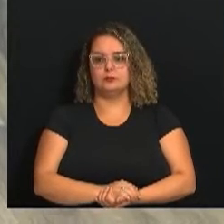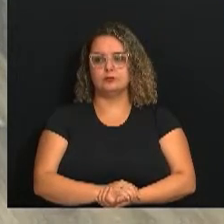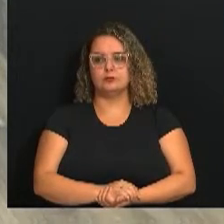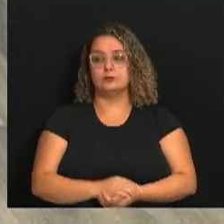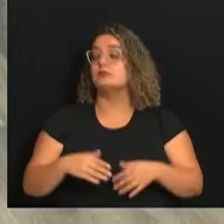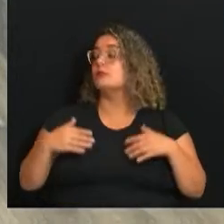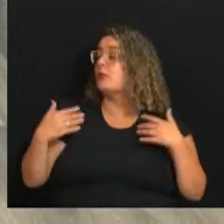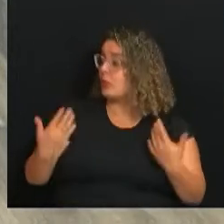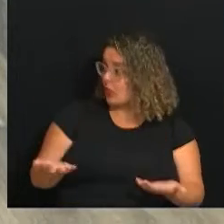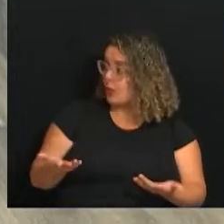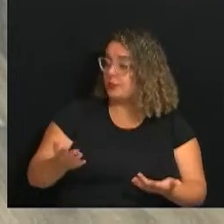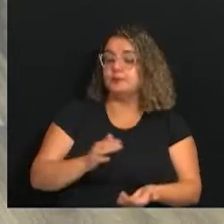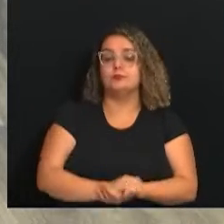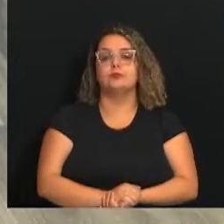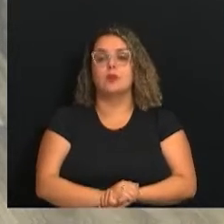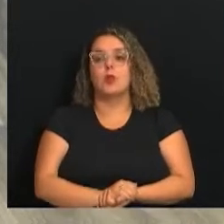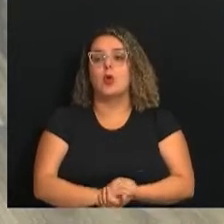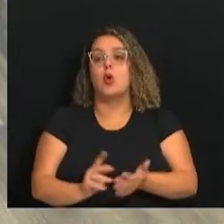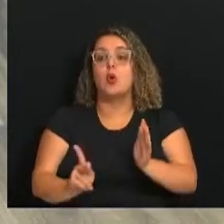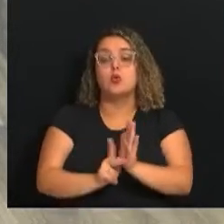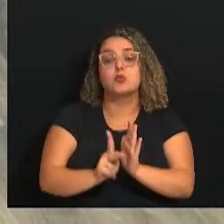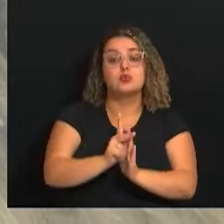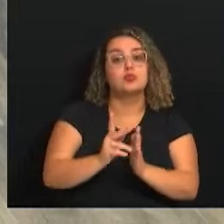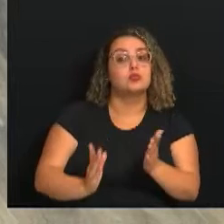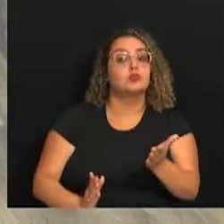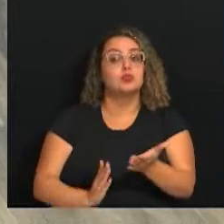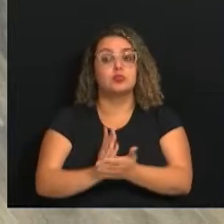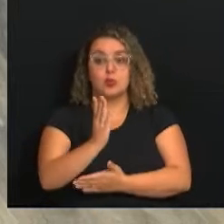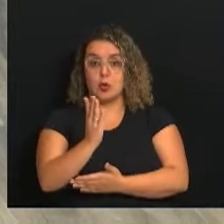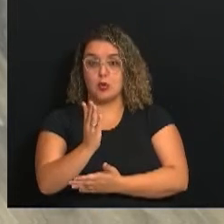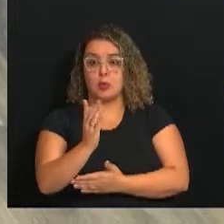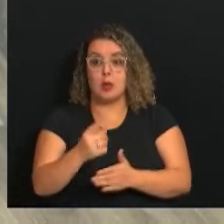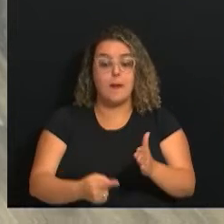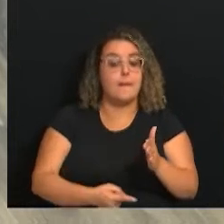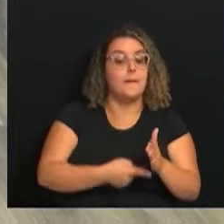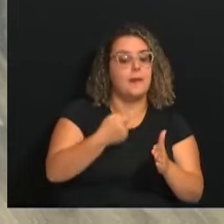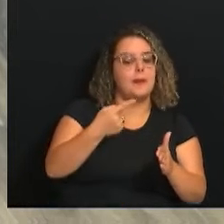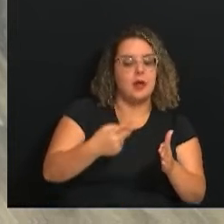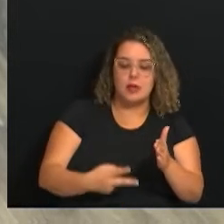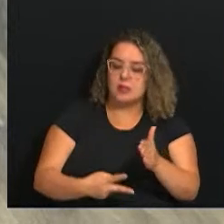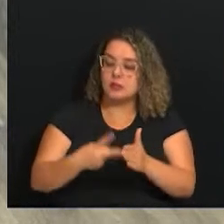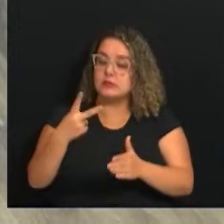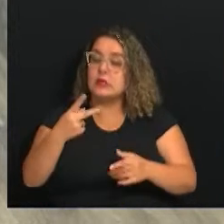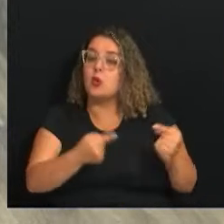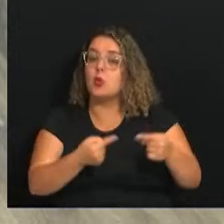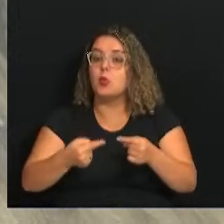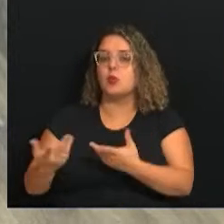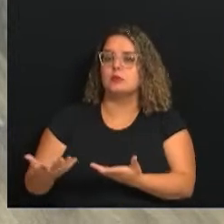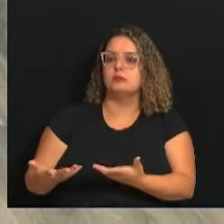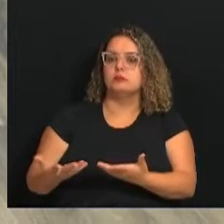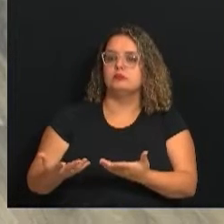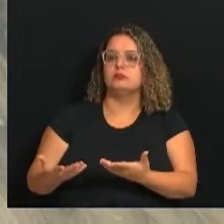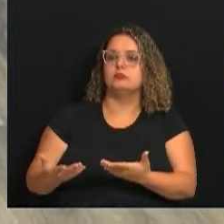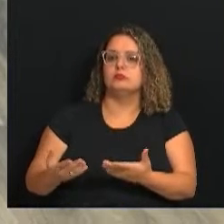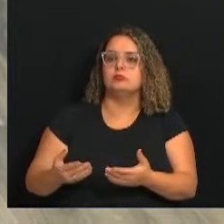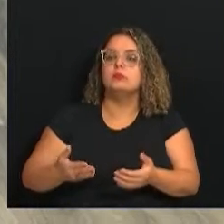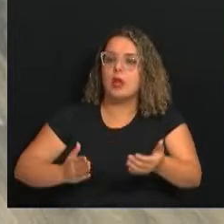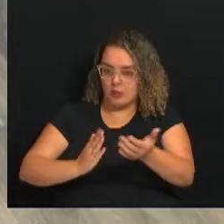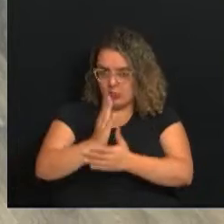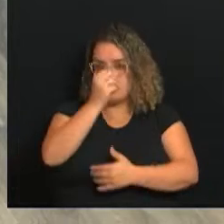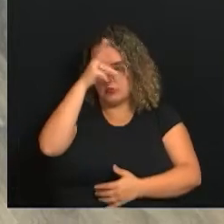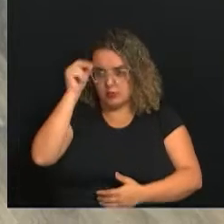denunciarem, né? A matéria segue em tramitação na casa. A criança e o adolescente tem que estar na escola, se preparando para exercer, né,